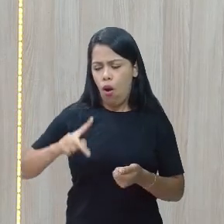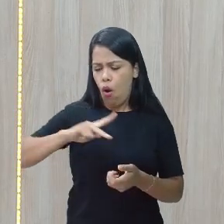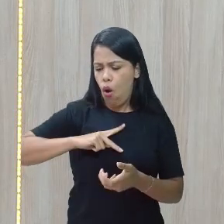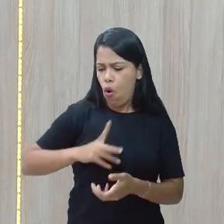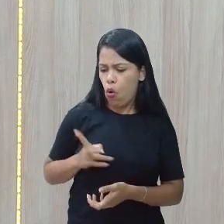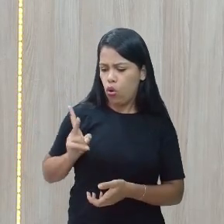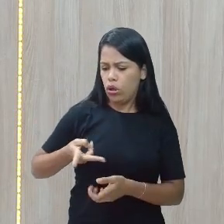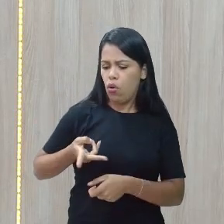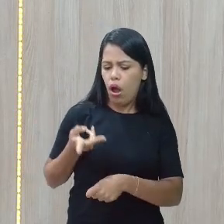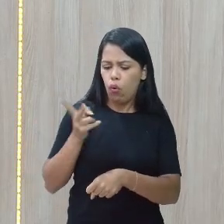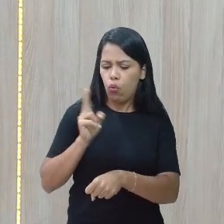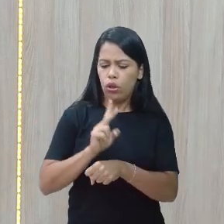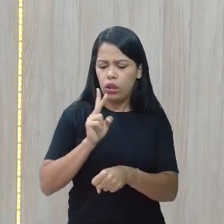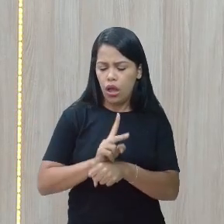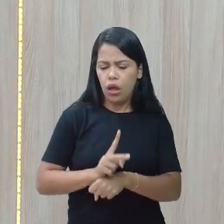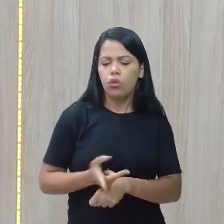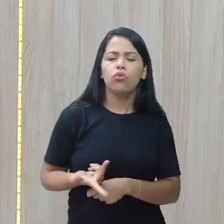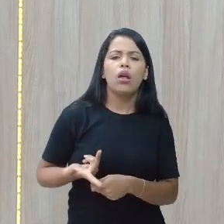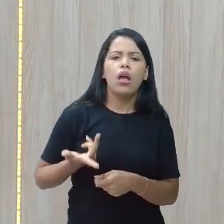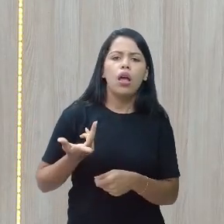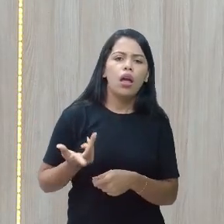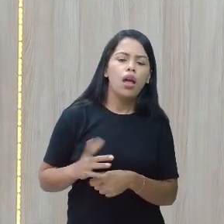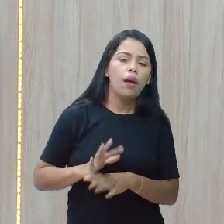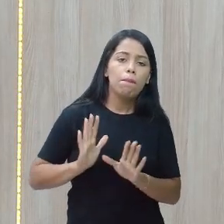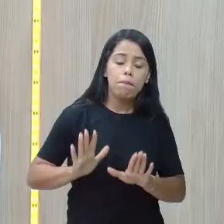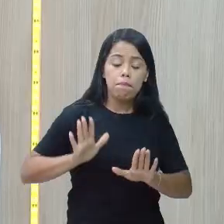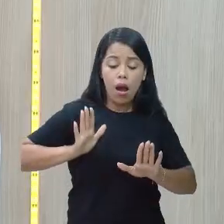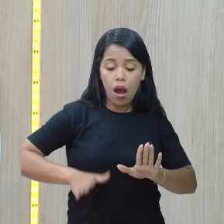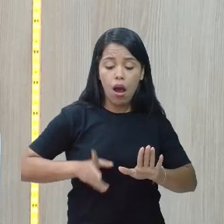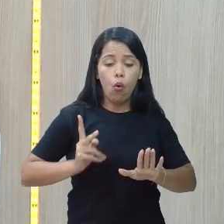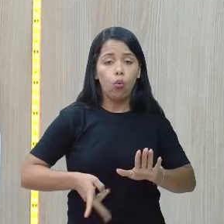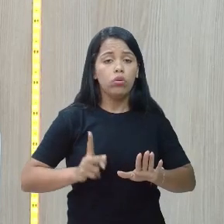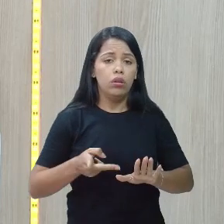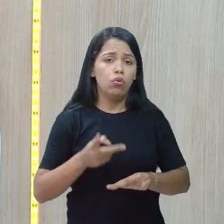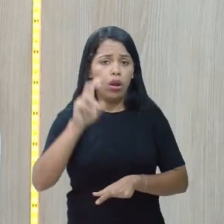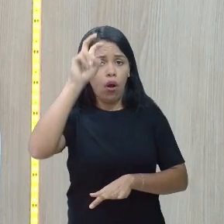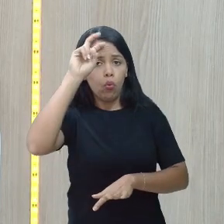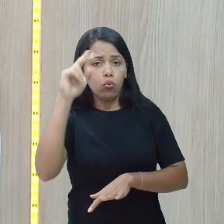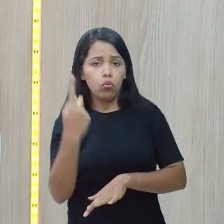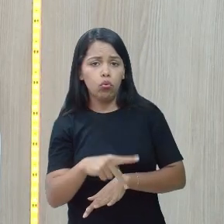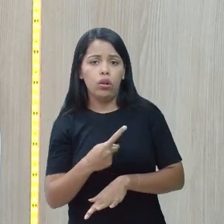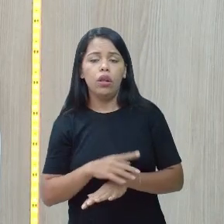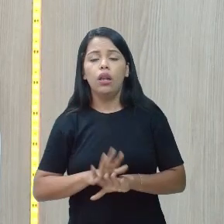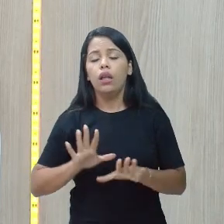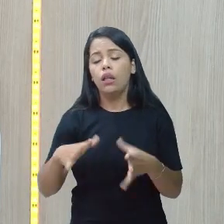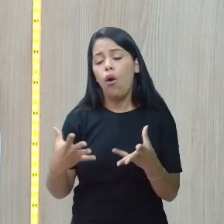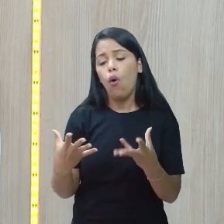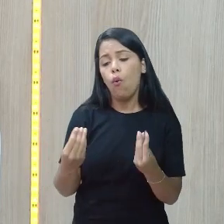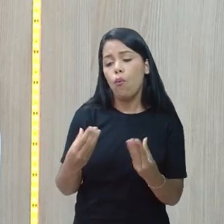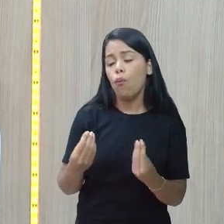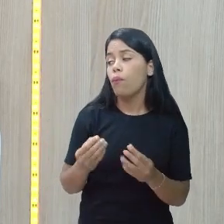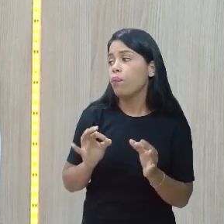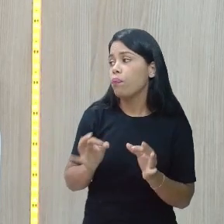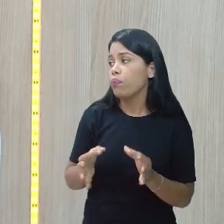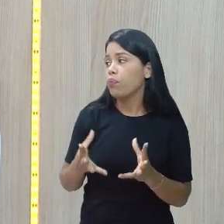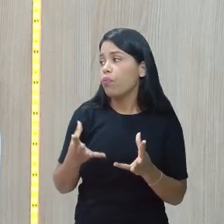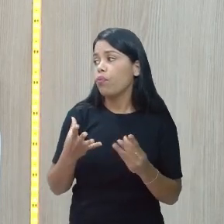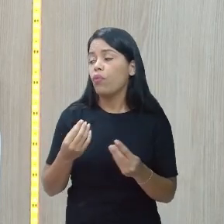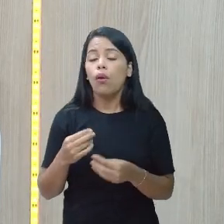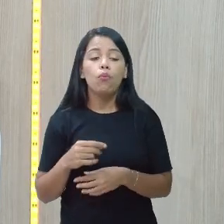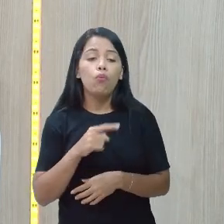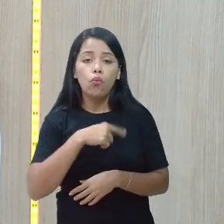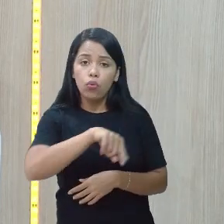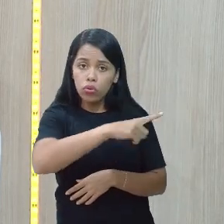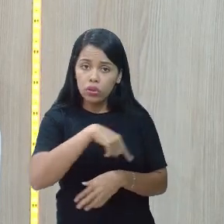cultura, e isso é muito importante. Pois é, Vilma. E eu acredito também que muitos deles eles vão em busca dessa formação,